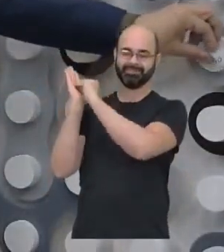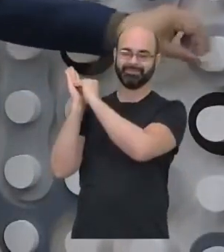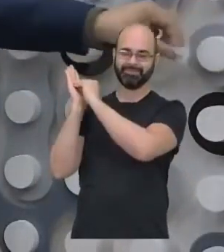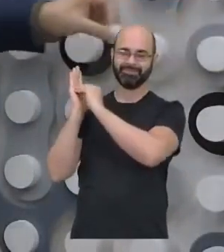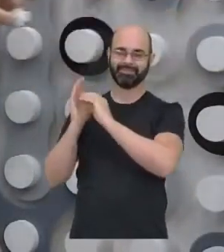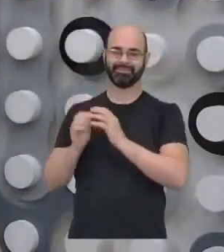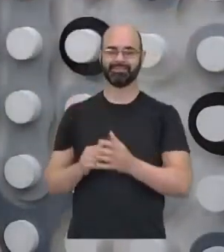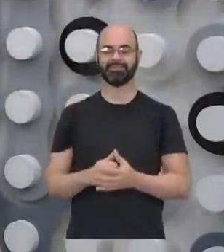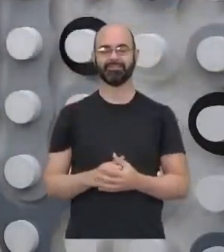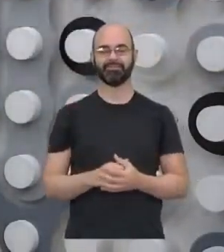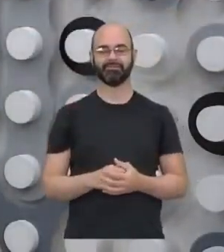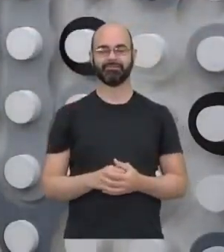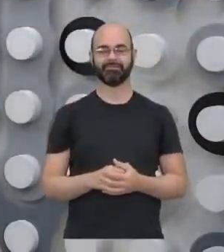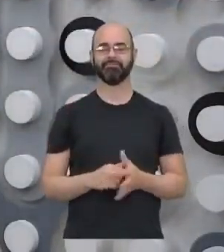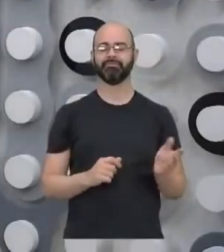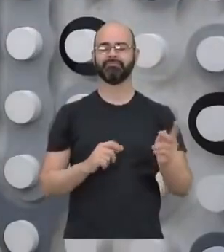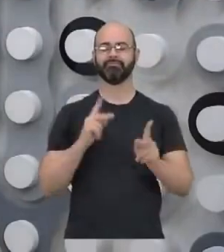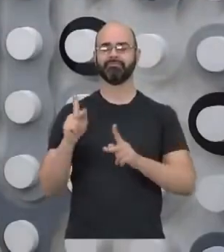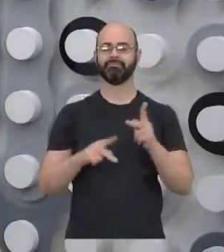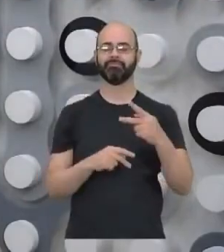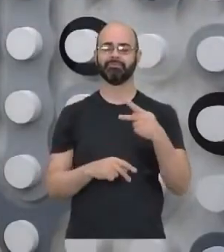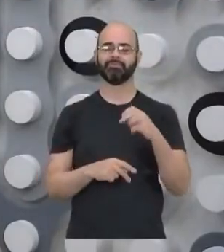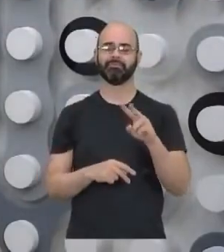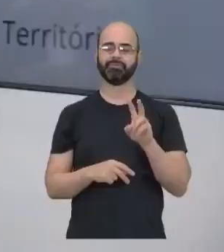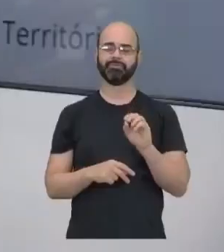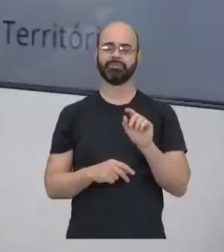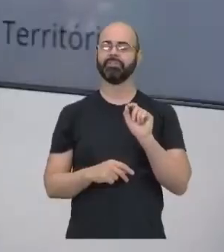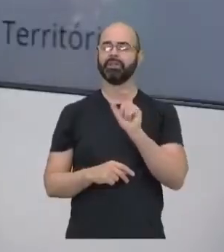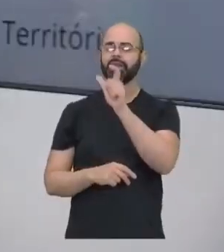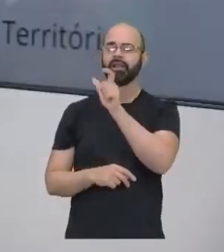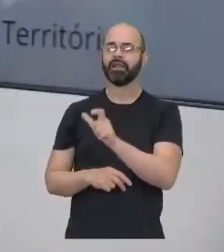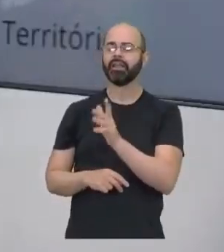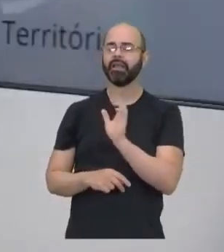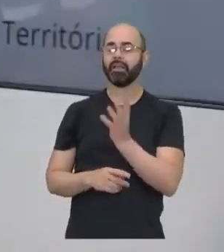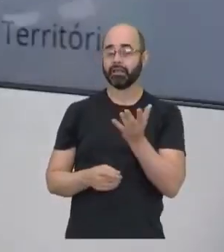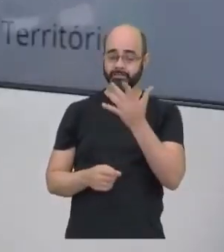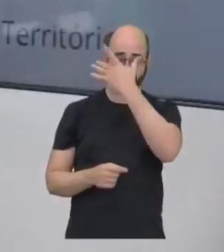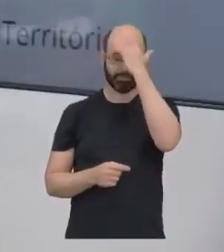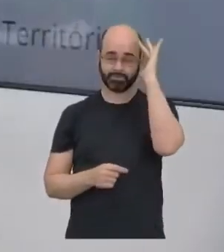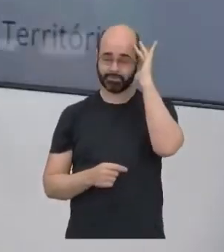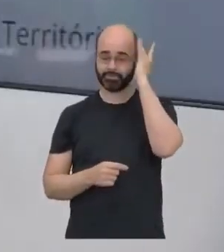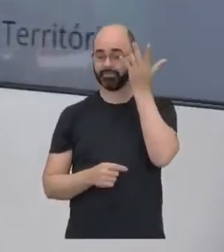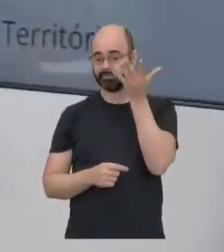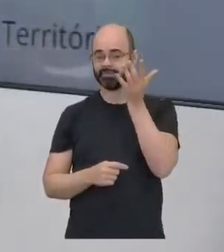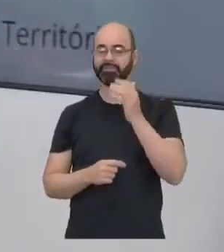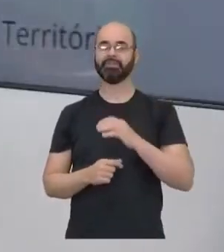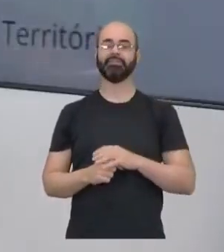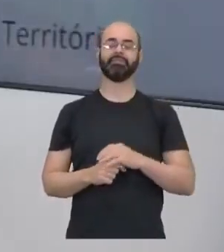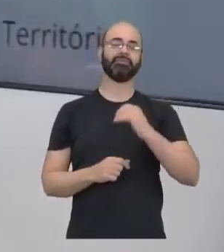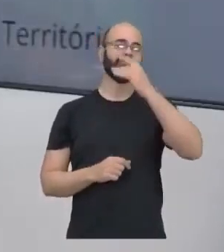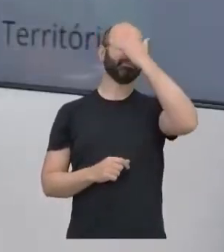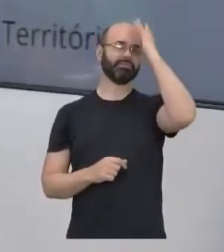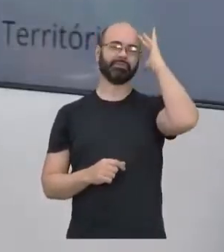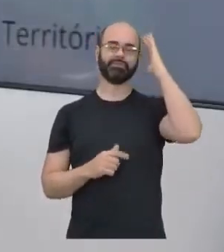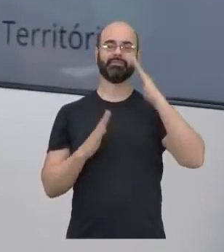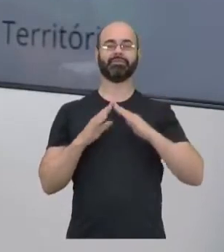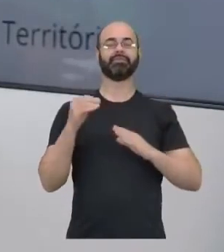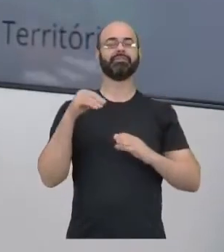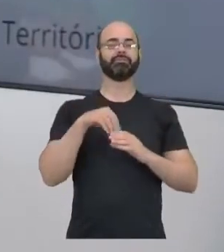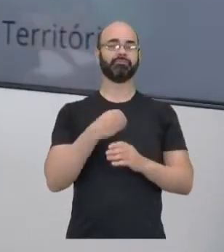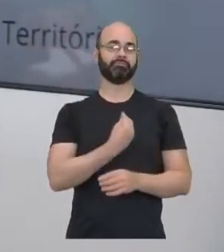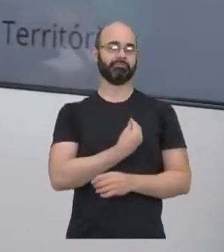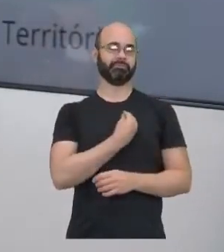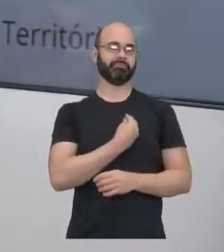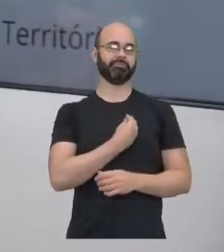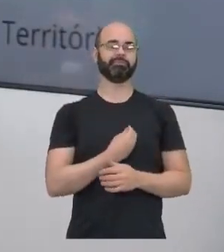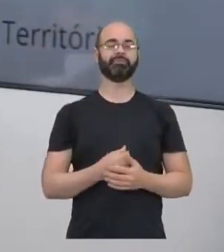Isto. Aí, e quem é o povo, né? São as pessoas que compõem aqui, que estão morando neste território. Então,